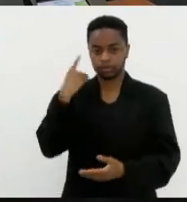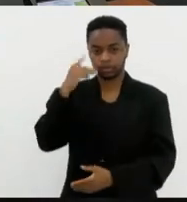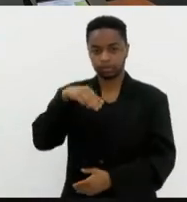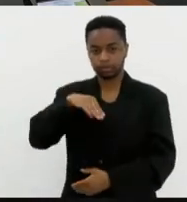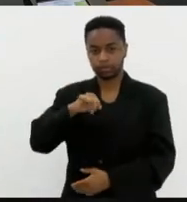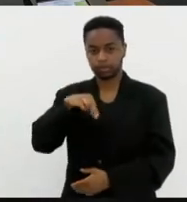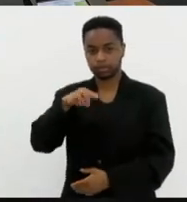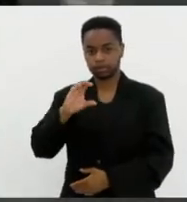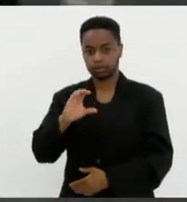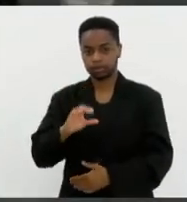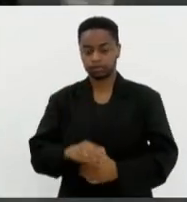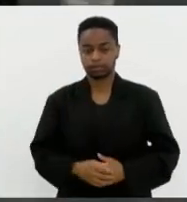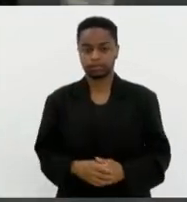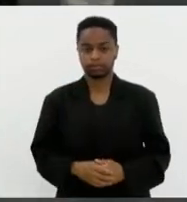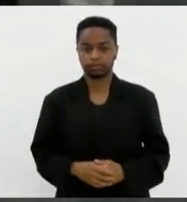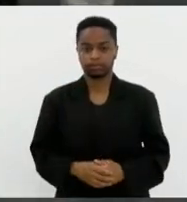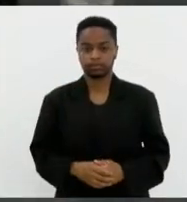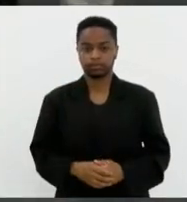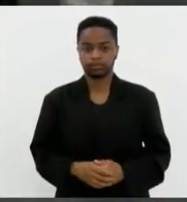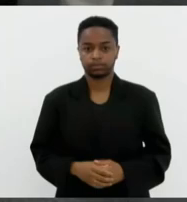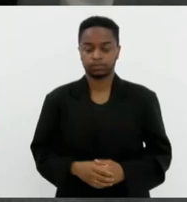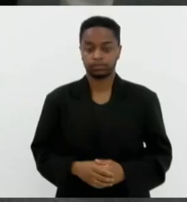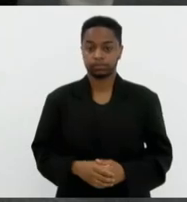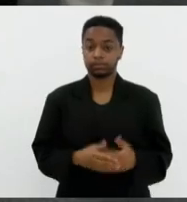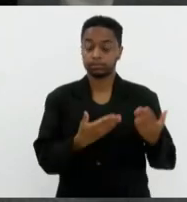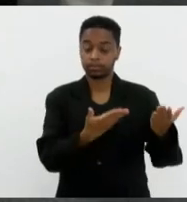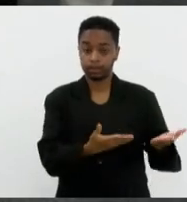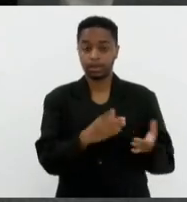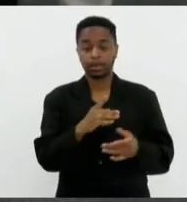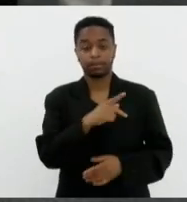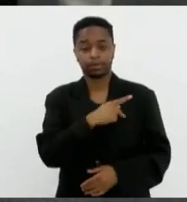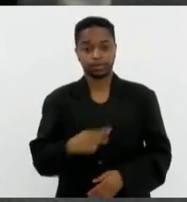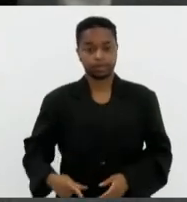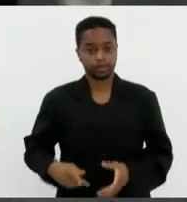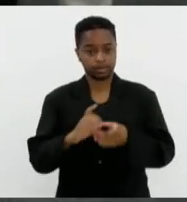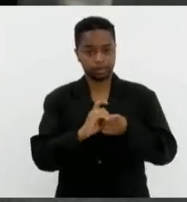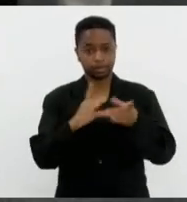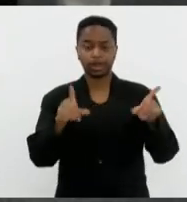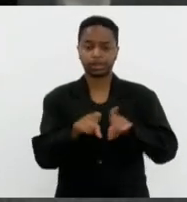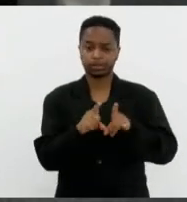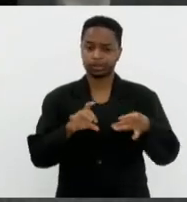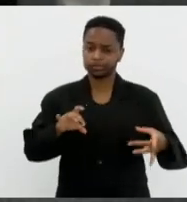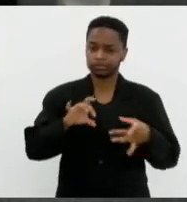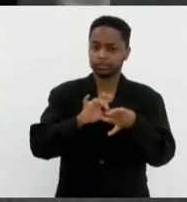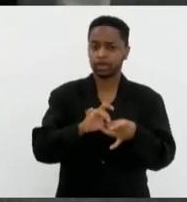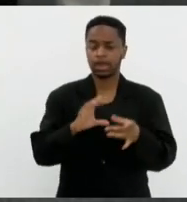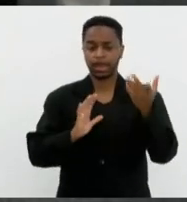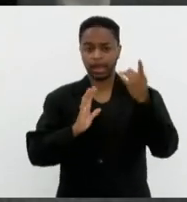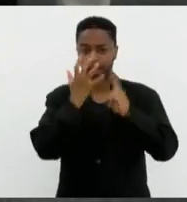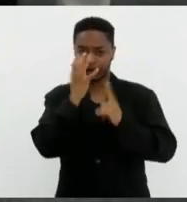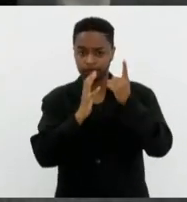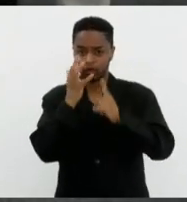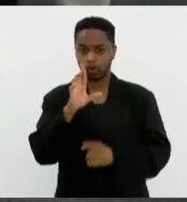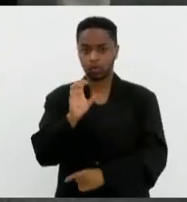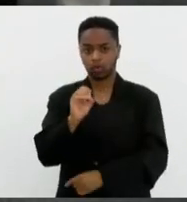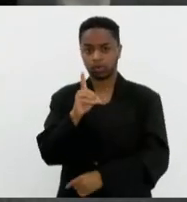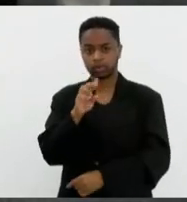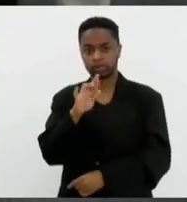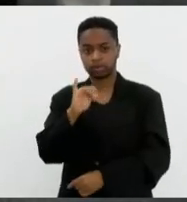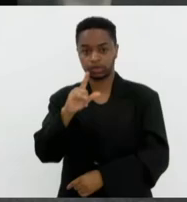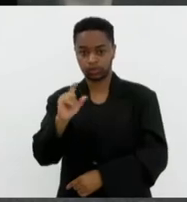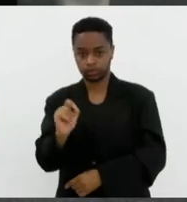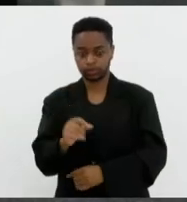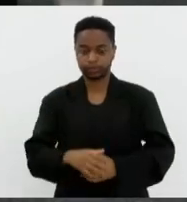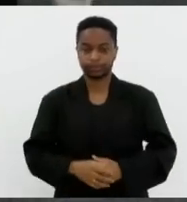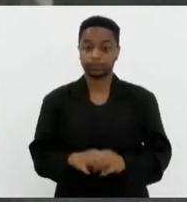Mink. Prezado presidente democrático e carnavalesco, Rodrigo Bacelar.